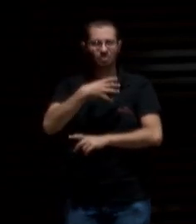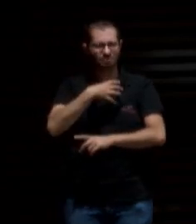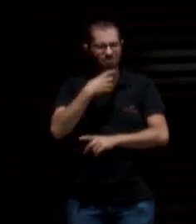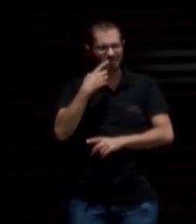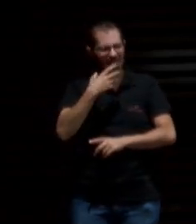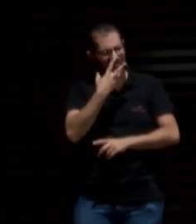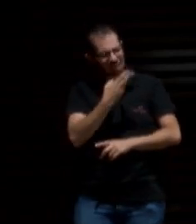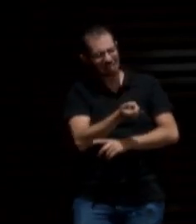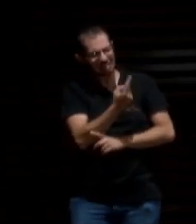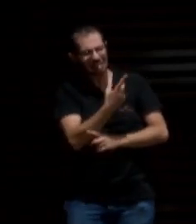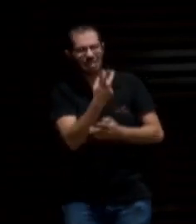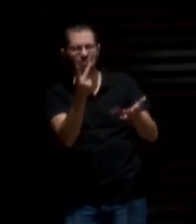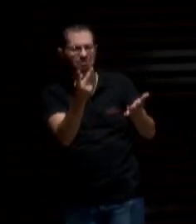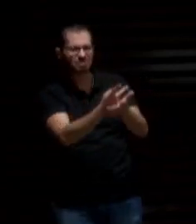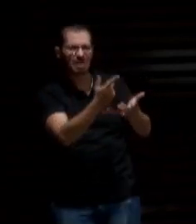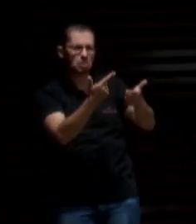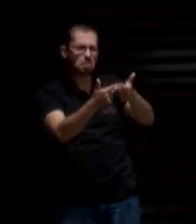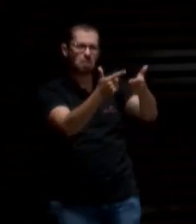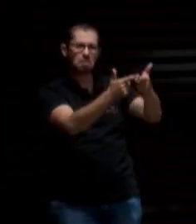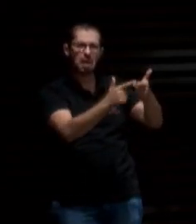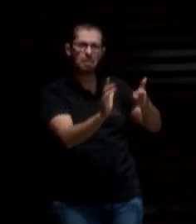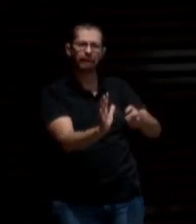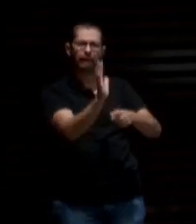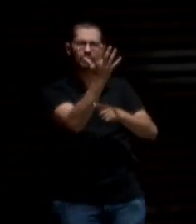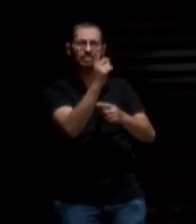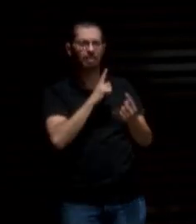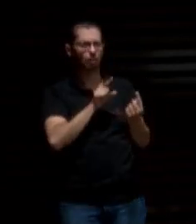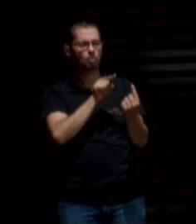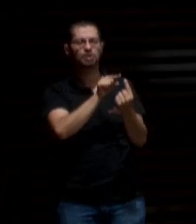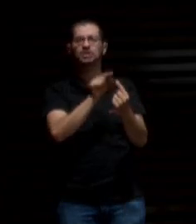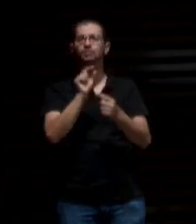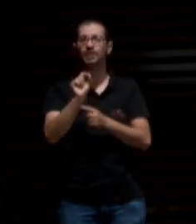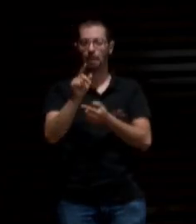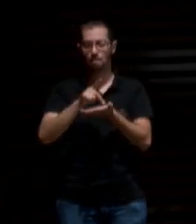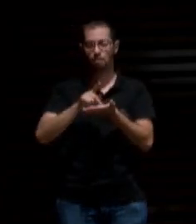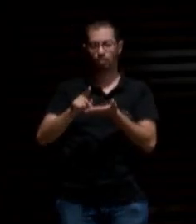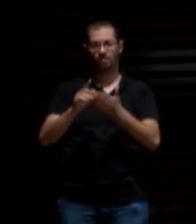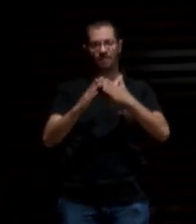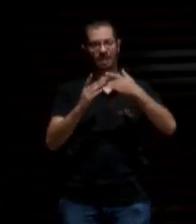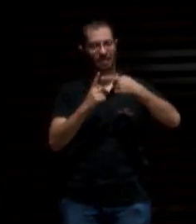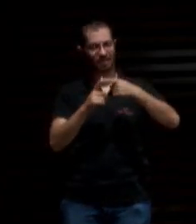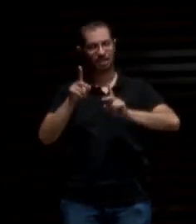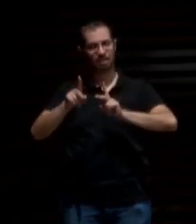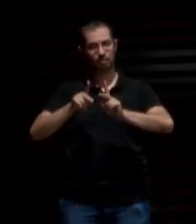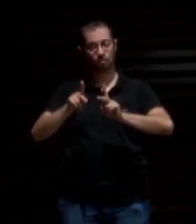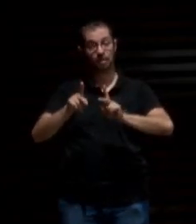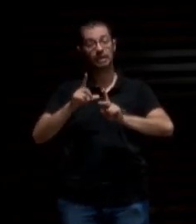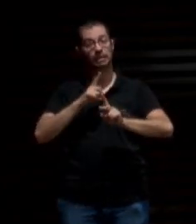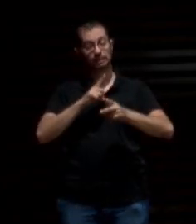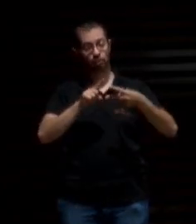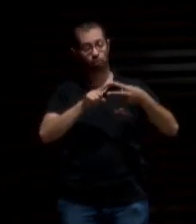no meio de vós. Ele tem o objetivo de purificar a igreja, em dois sentidos. Ele purifica a igreja